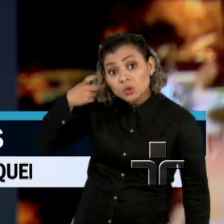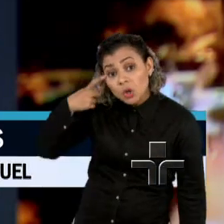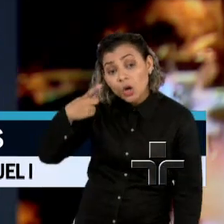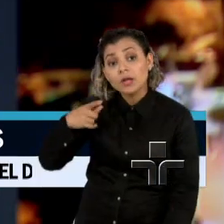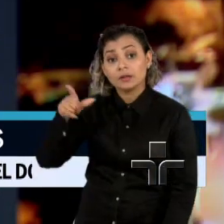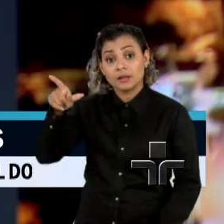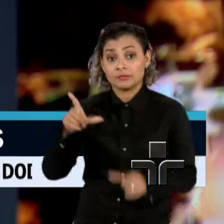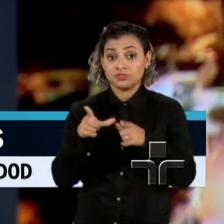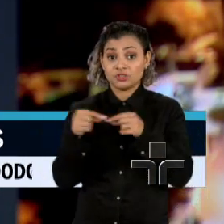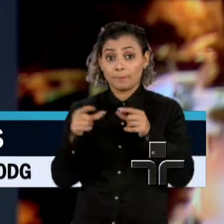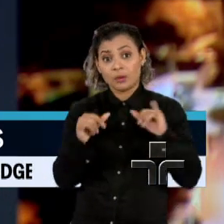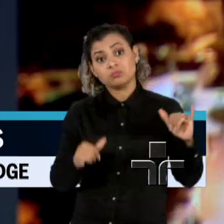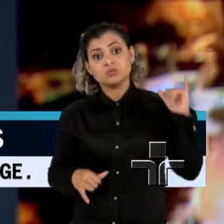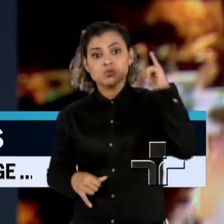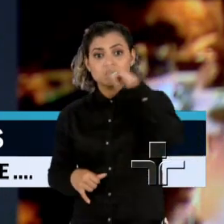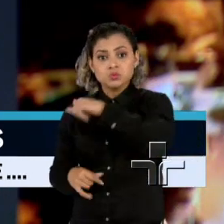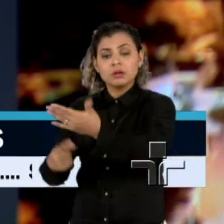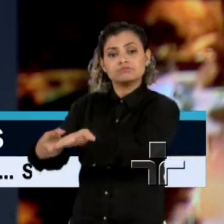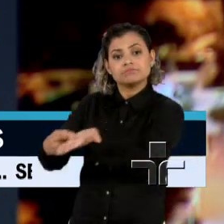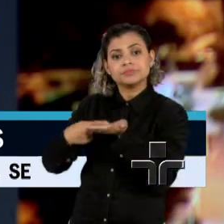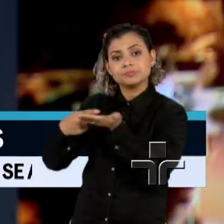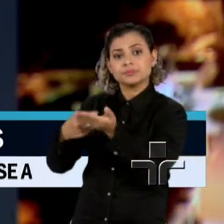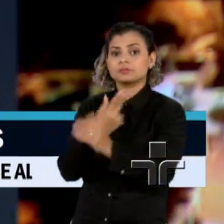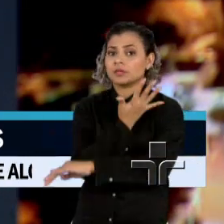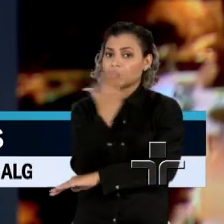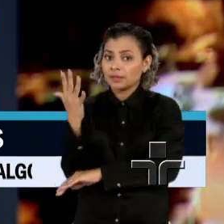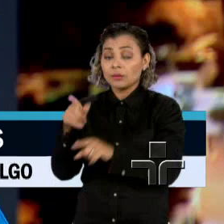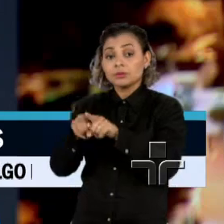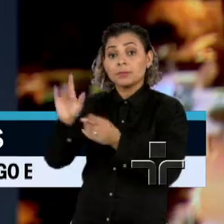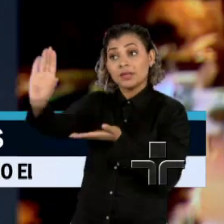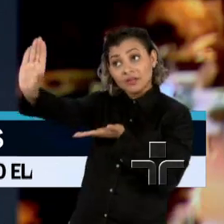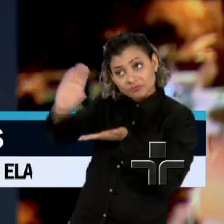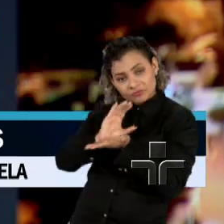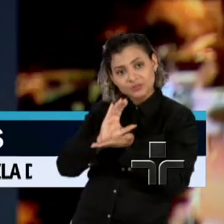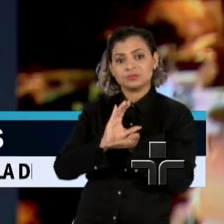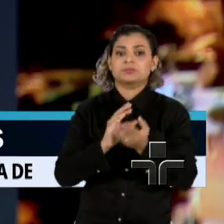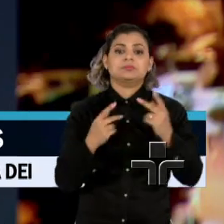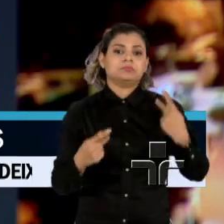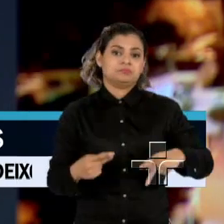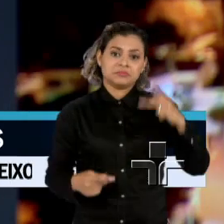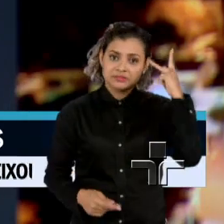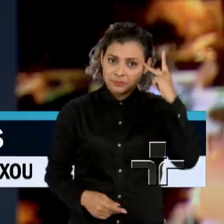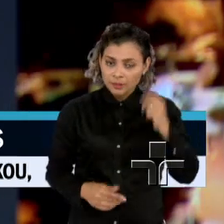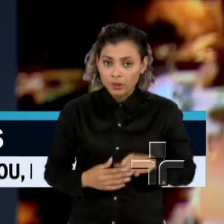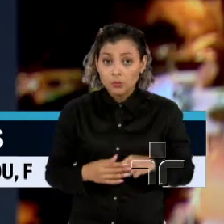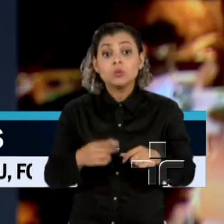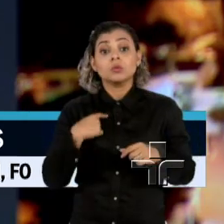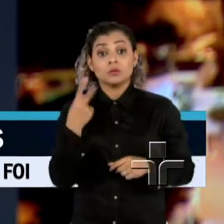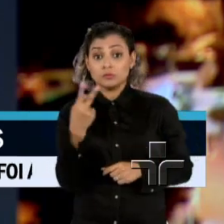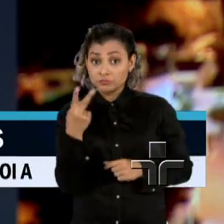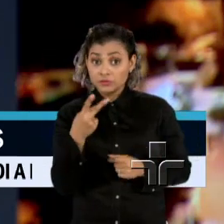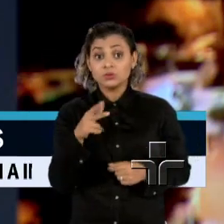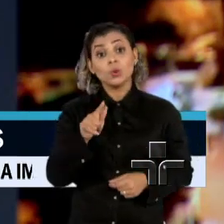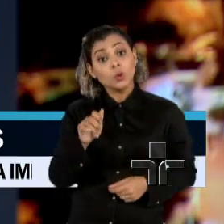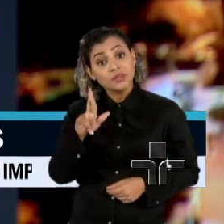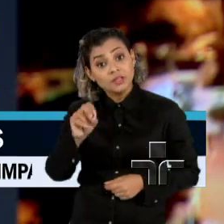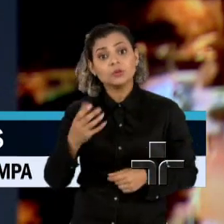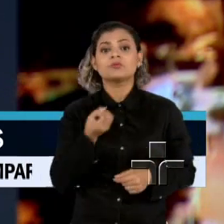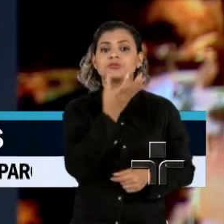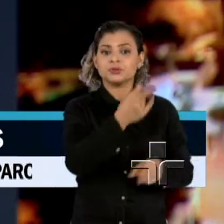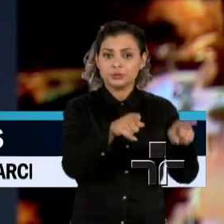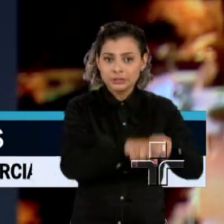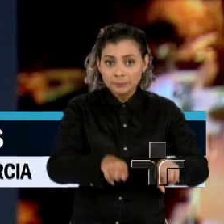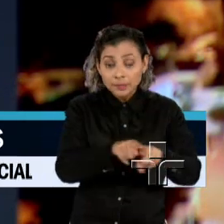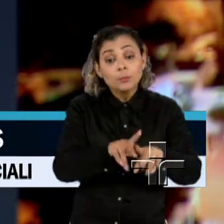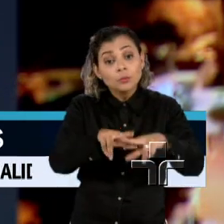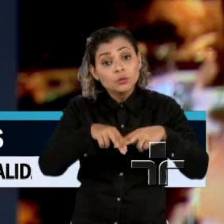no Japão para firmar acordos de cooperação ambiental e trazer investimentos para o estado. Enquanto o vice, Rodrigo Garcia, também está em viagem,